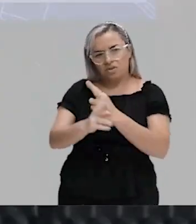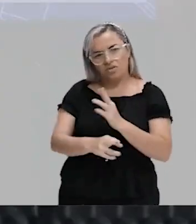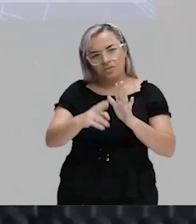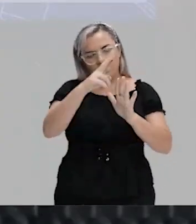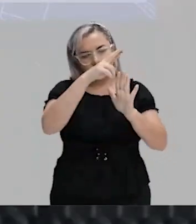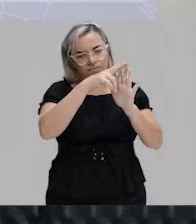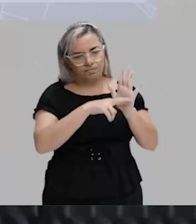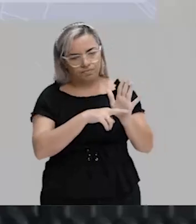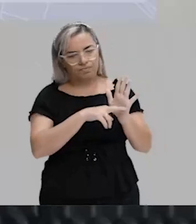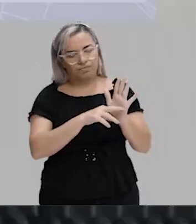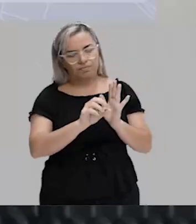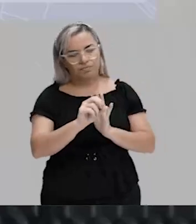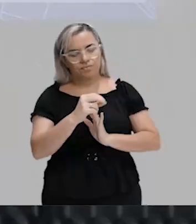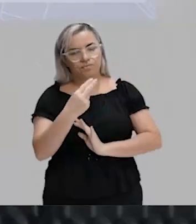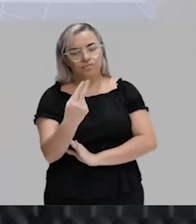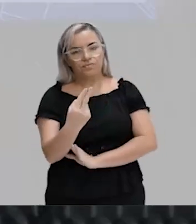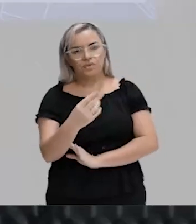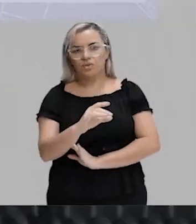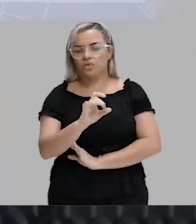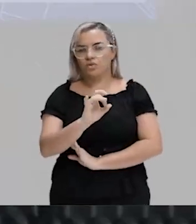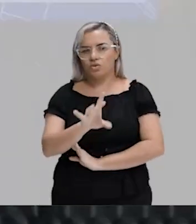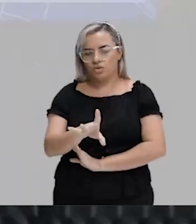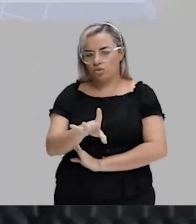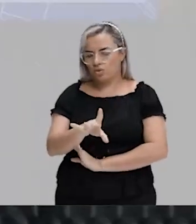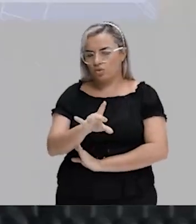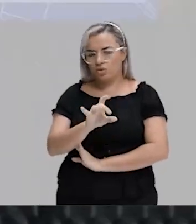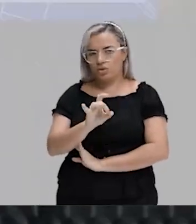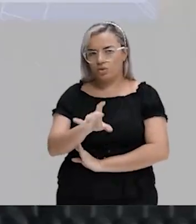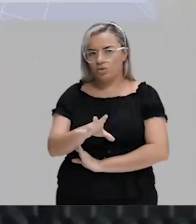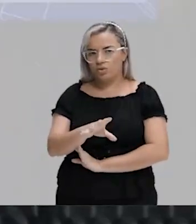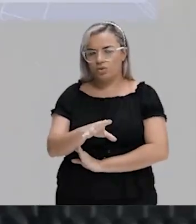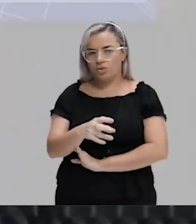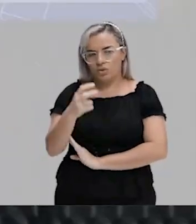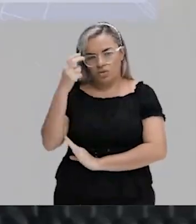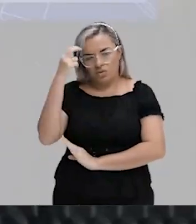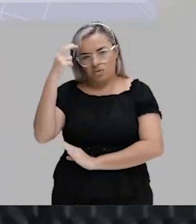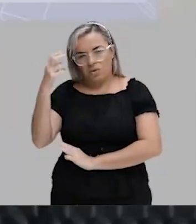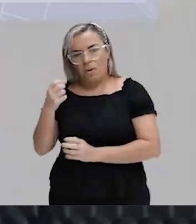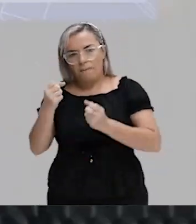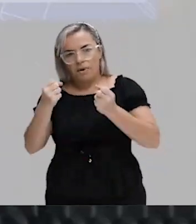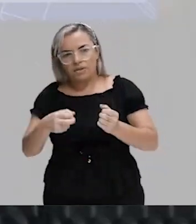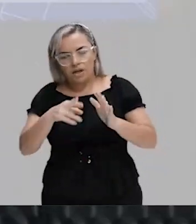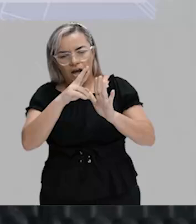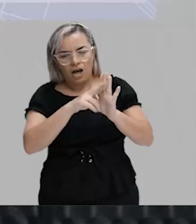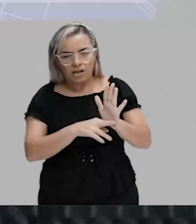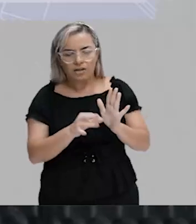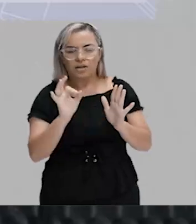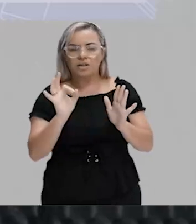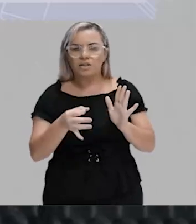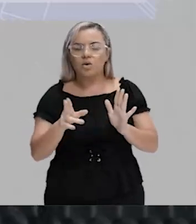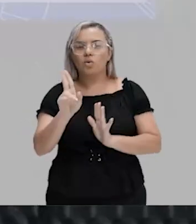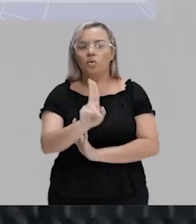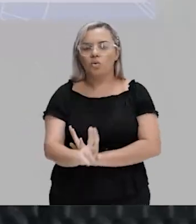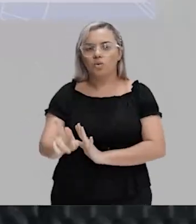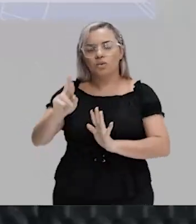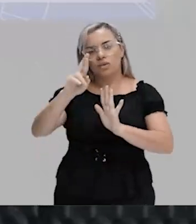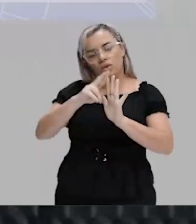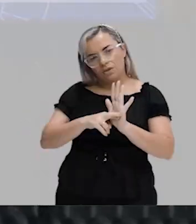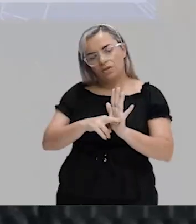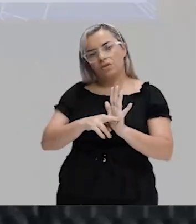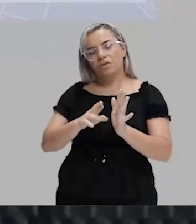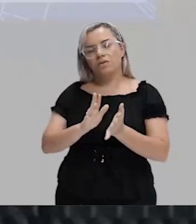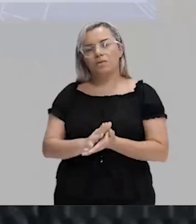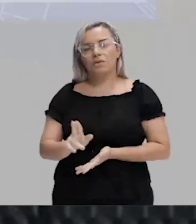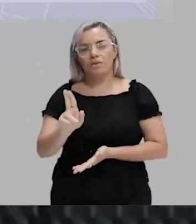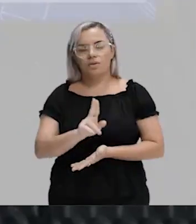regra, ou então que apenas os que são mais esclarecidos podem fazer uso da regra, pelo contexto do que